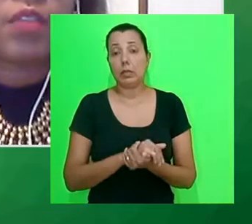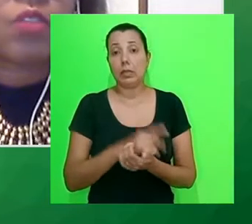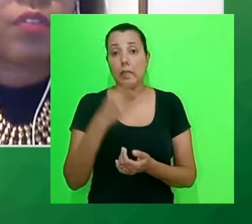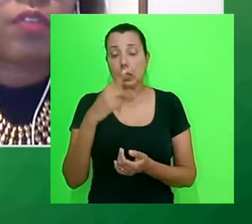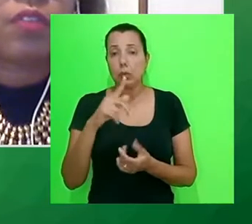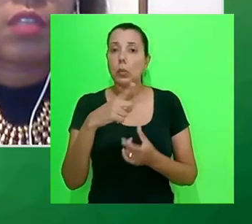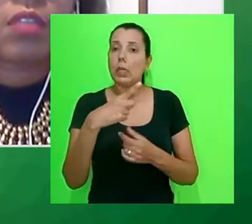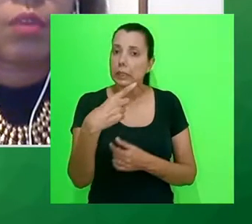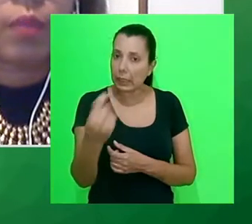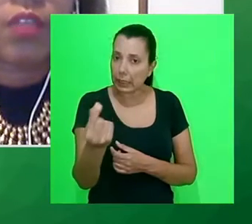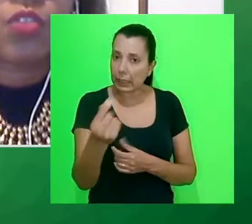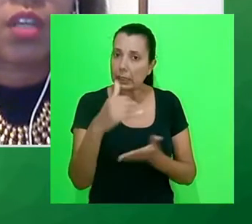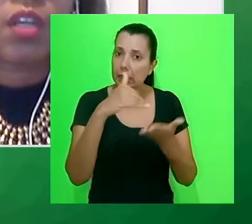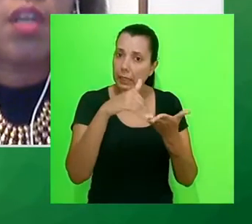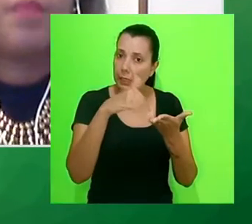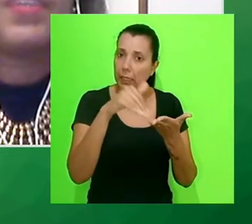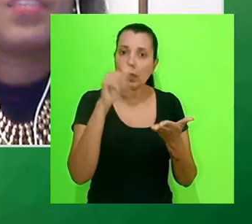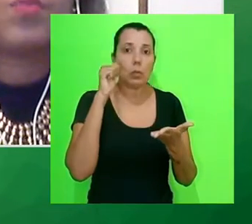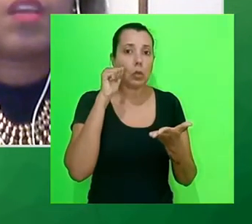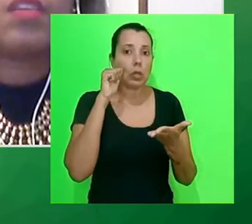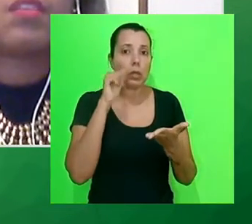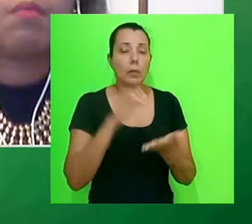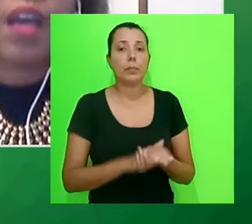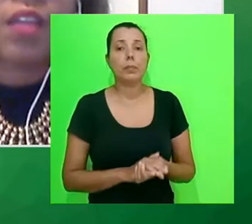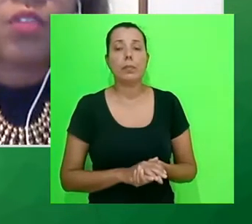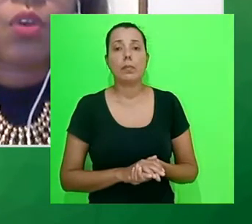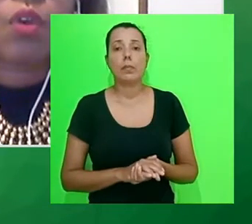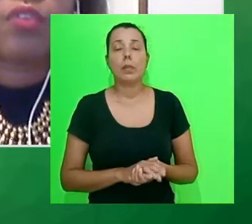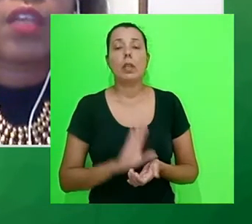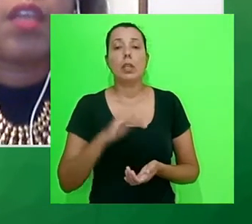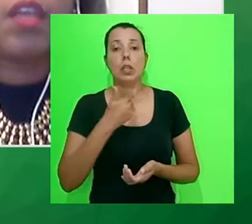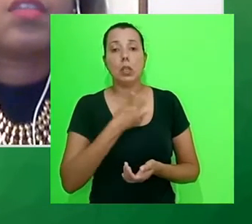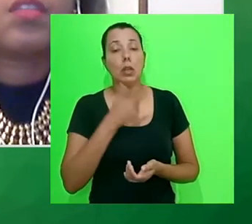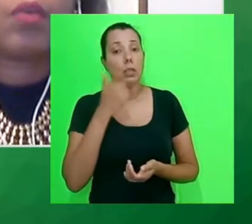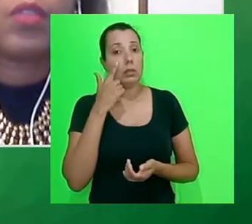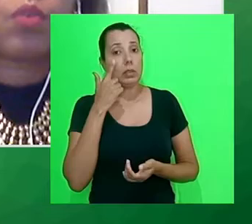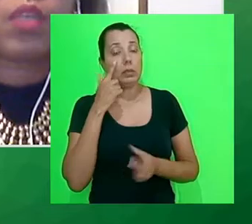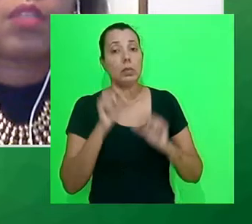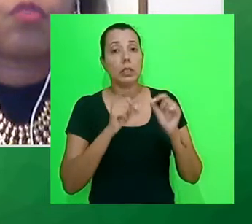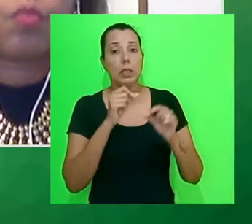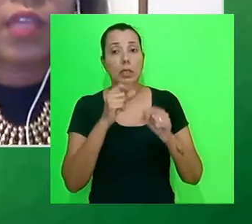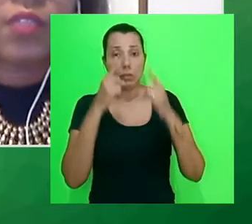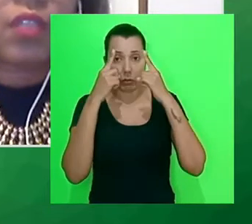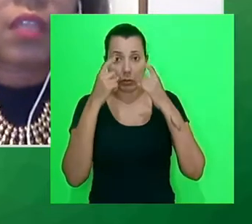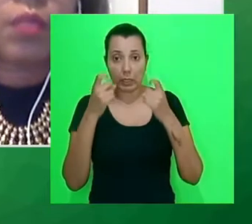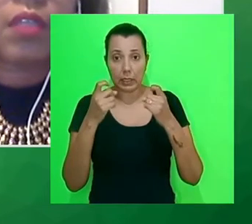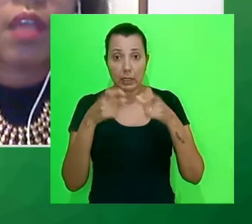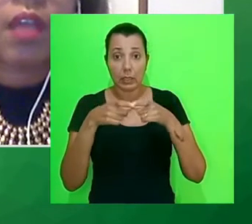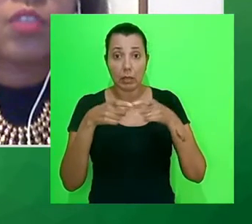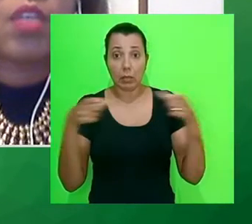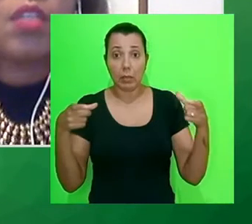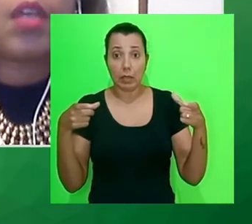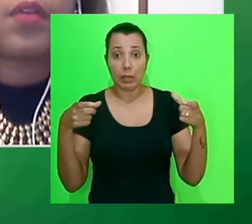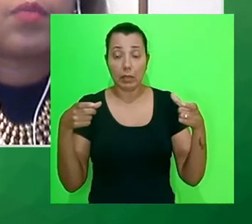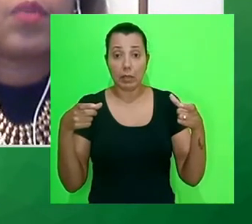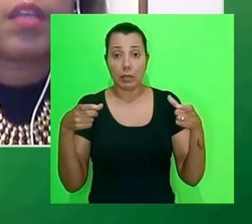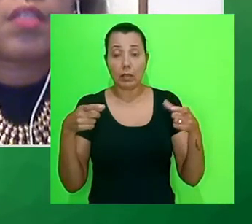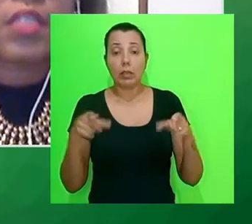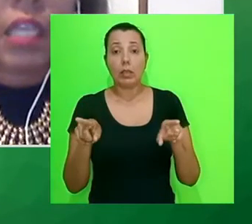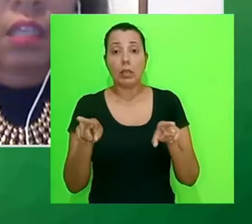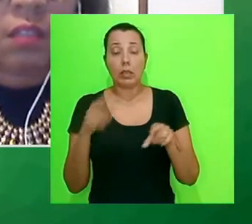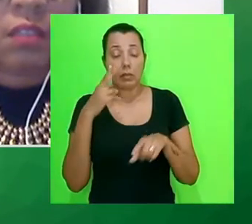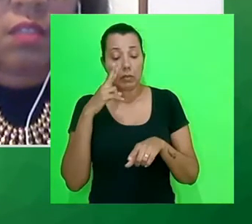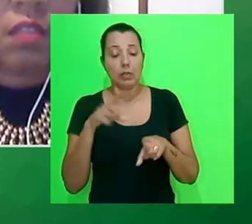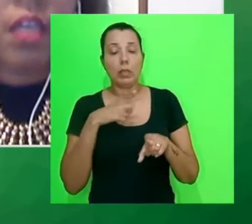alta, também sofrem violência doméstica, mas as mulheres que mais sofrem, que estão em situação de mais vulnerabilidade, são